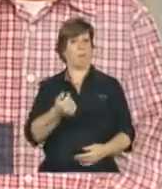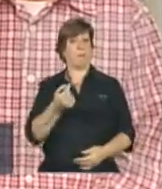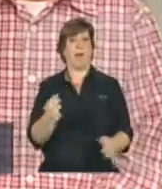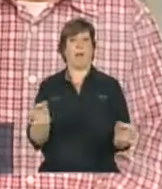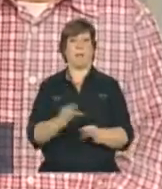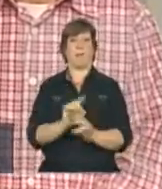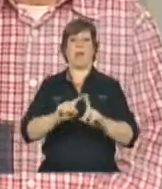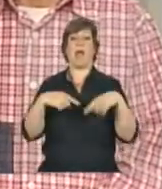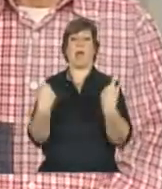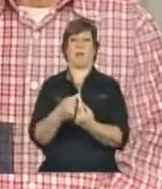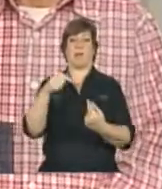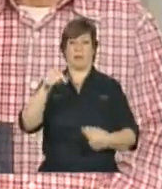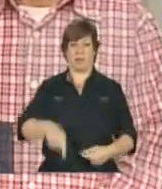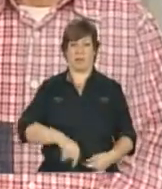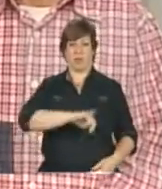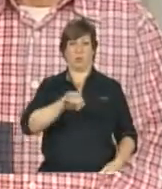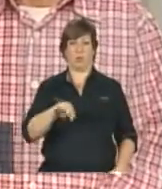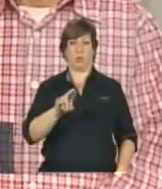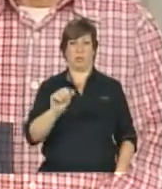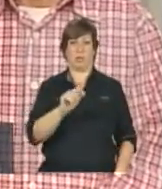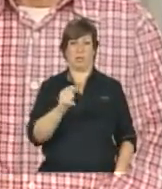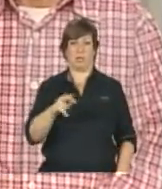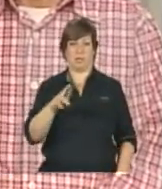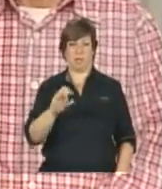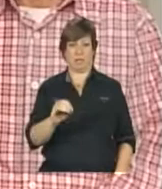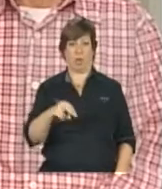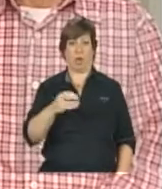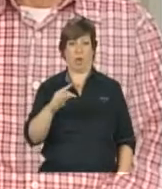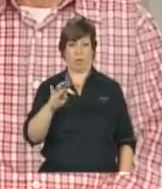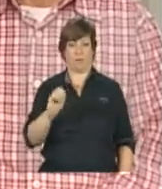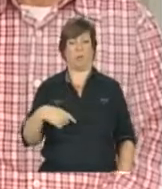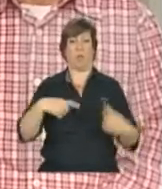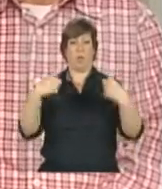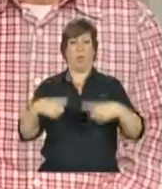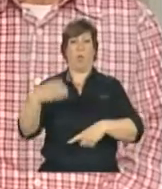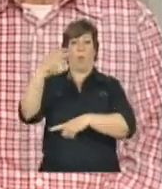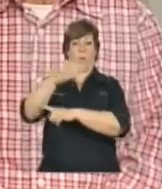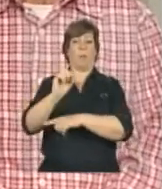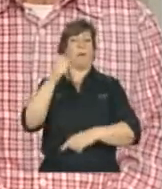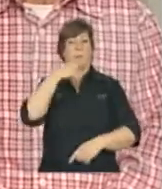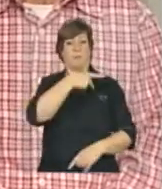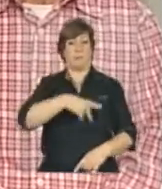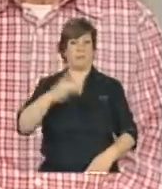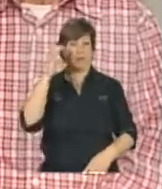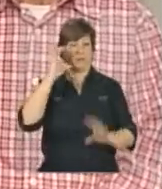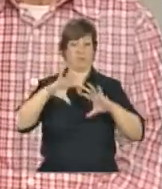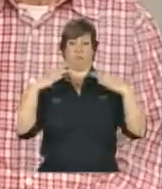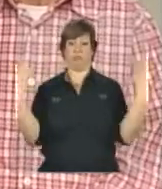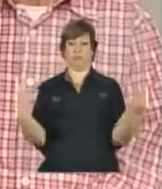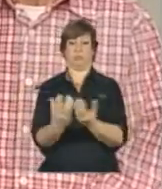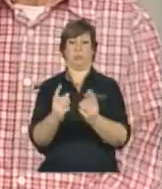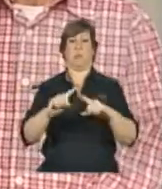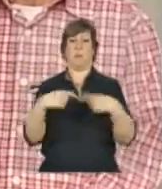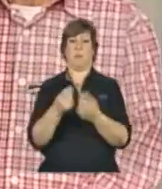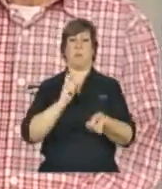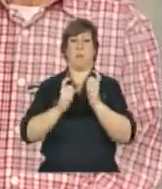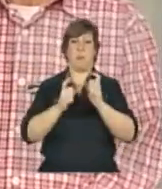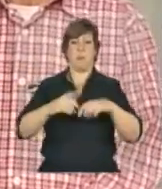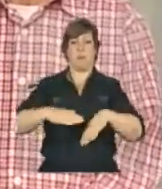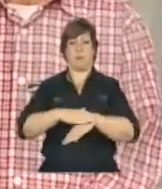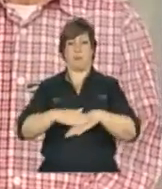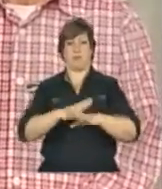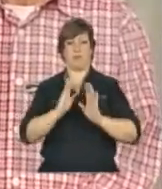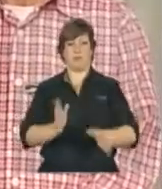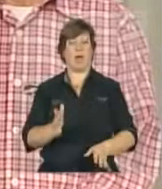aqui em Juazeiro do Norte, em um hotel, com empresários, representantes desses consórcios. E para amanhã, grande